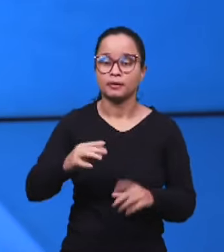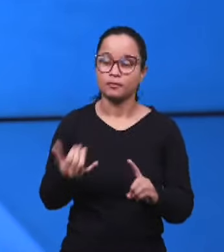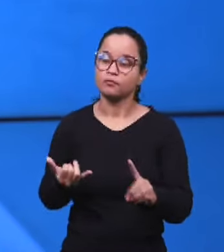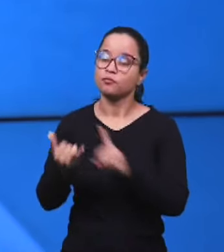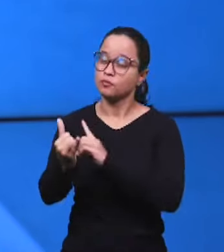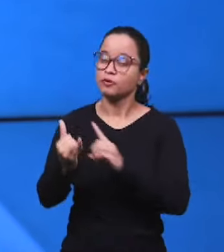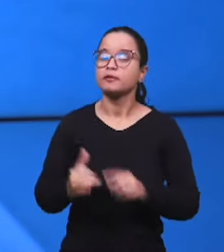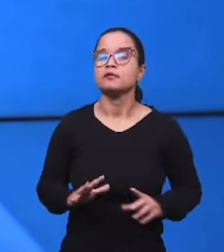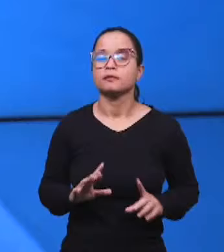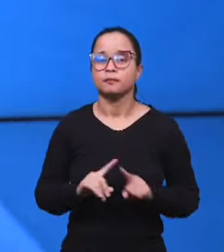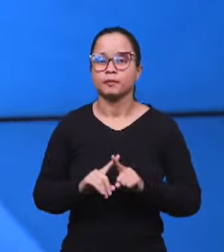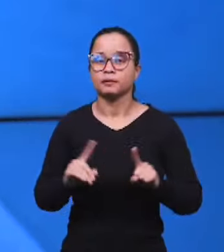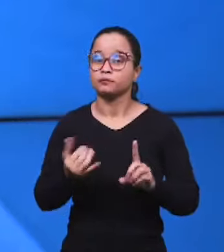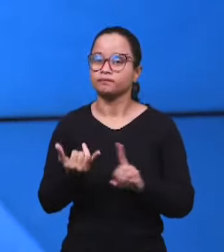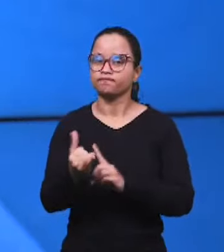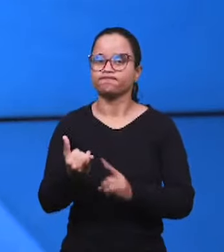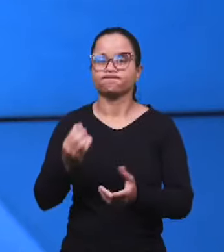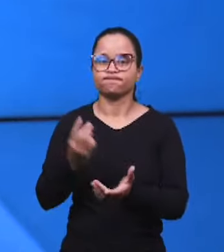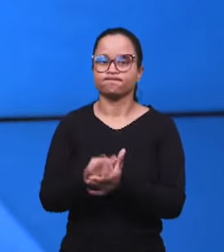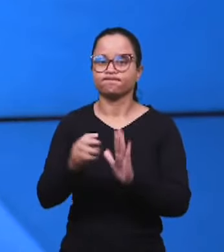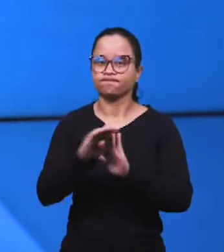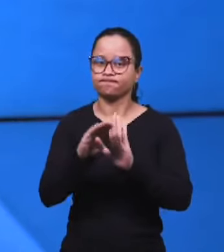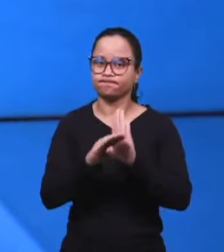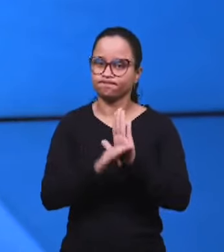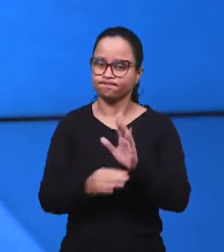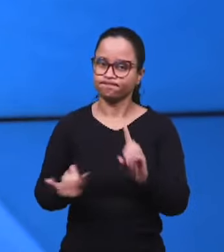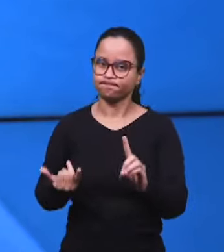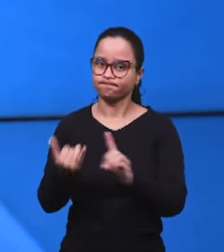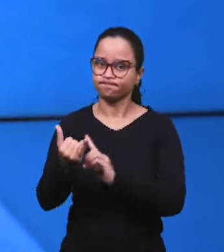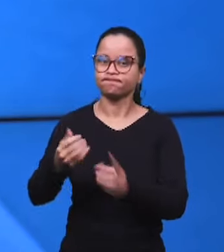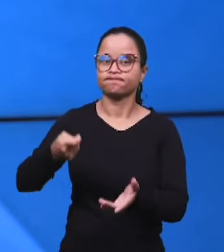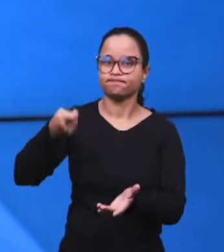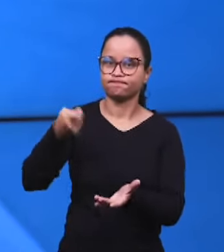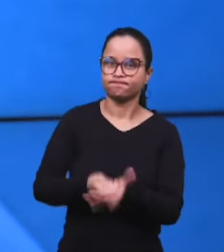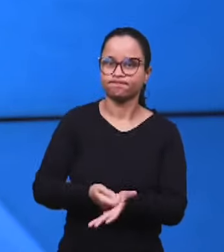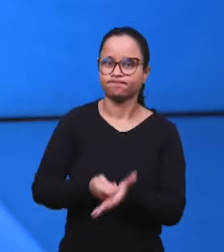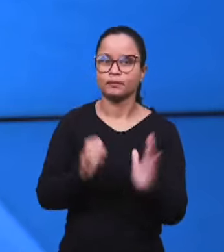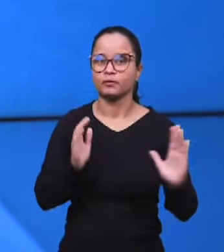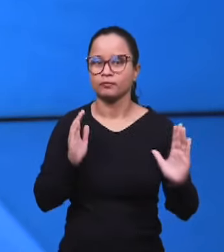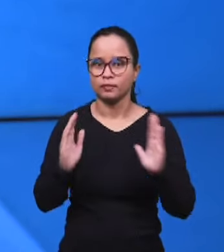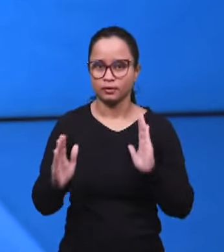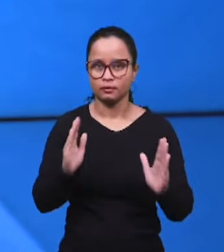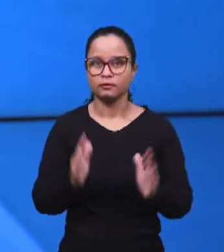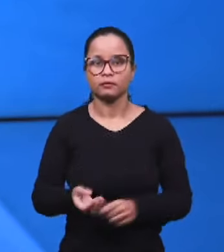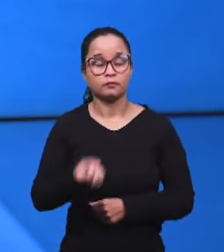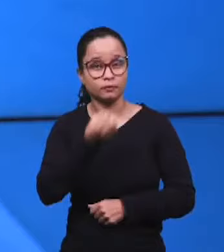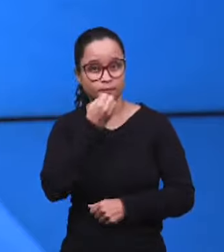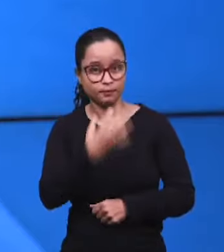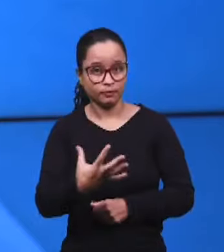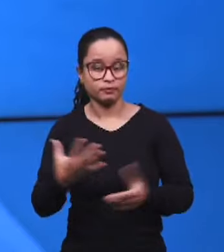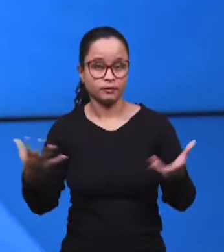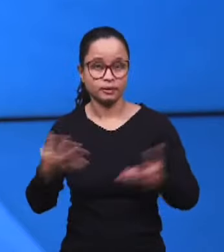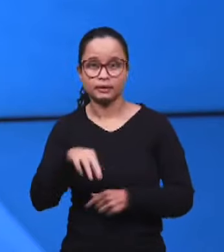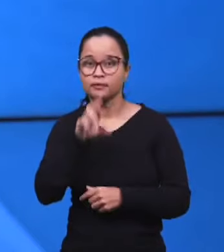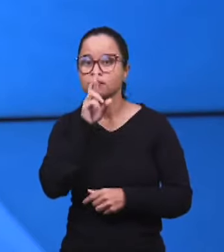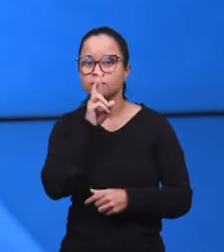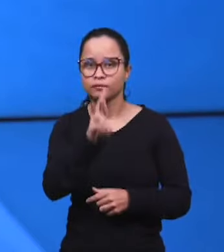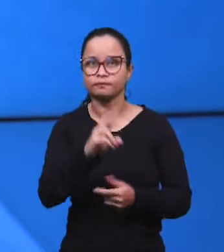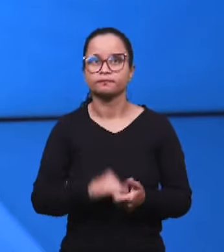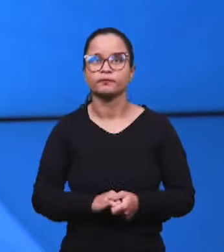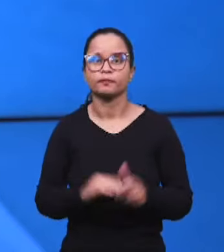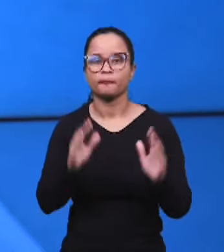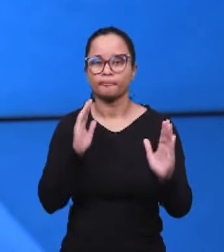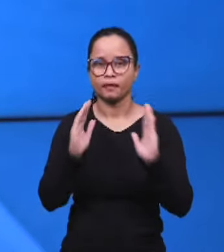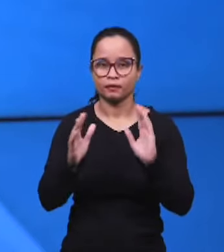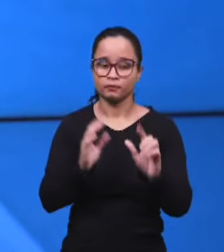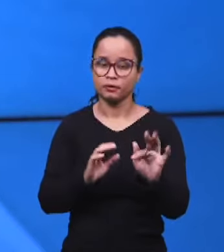profético, mas é na sequência das profecias que se cumprem nesse período. Muito bem colocado na sua resposta. É o tempo